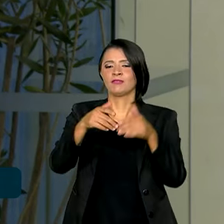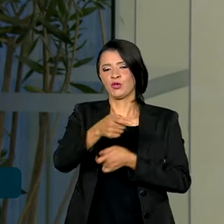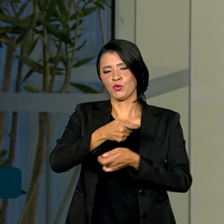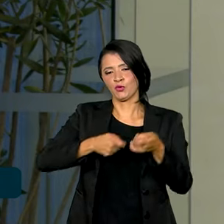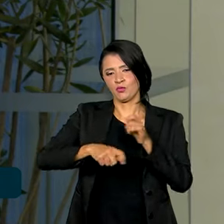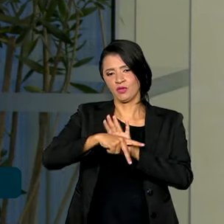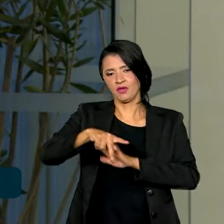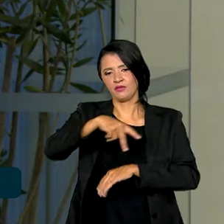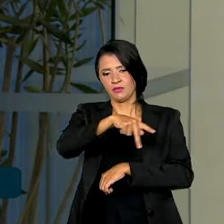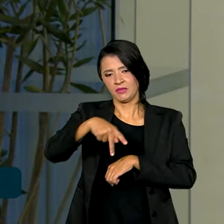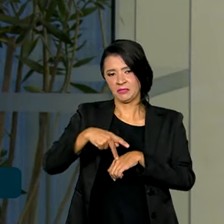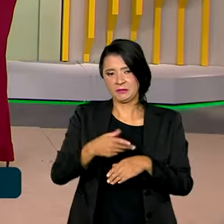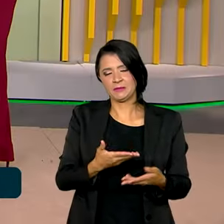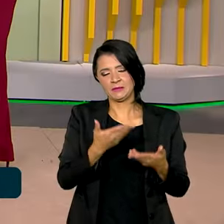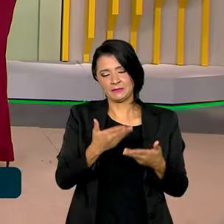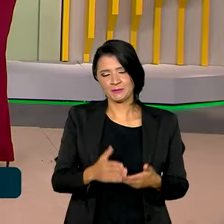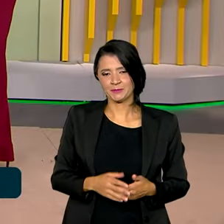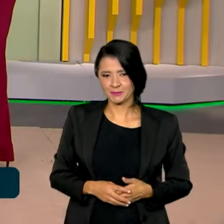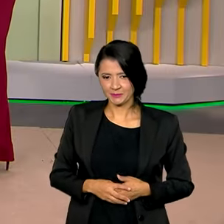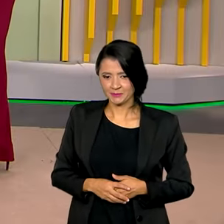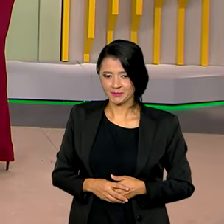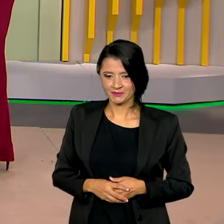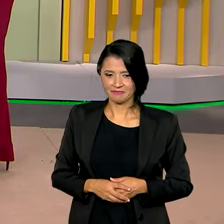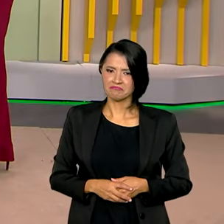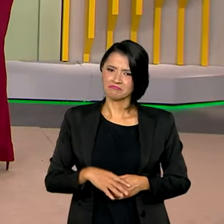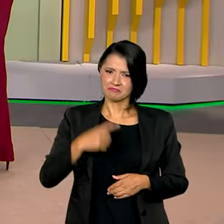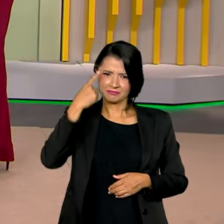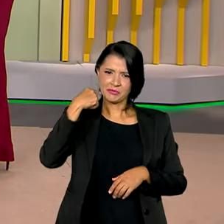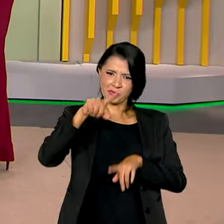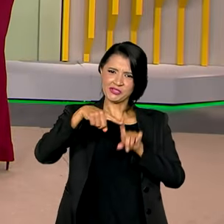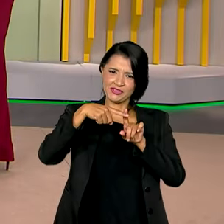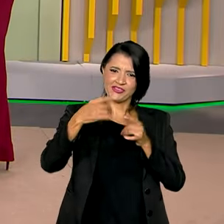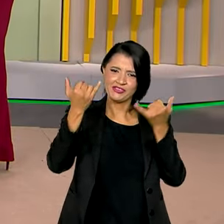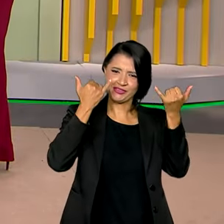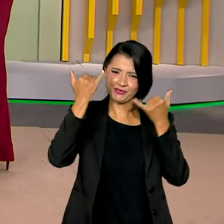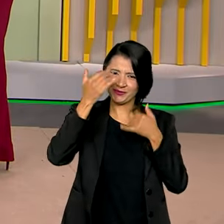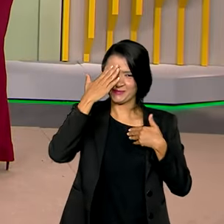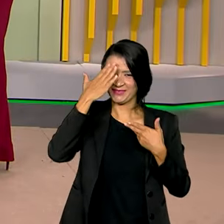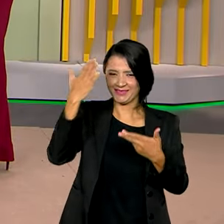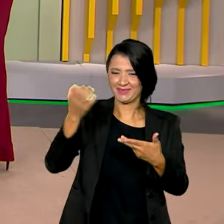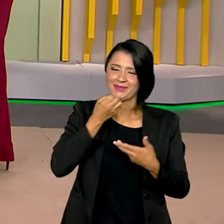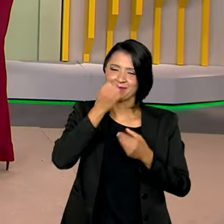economia do país. Ana e Roberto. Notícias muito positivas, né, Vanessa? Obrigado, boa noite para você.